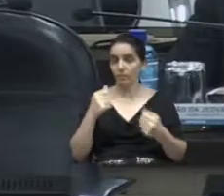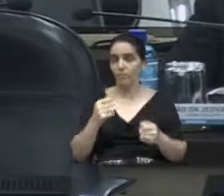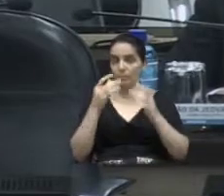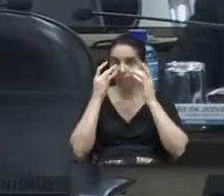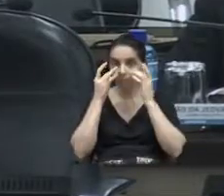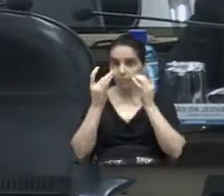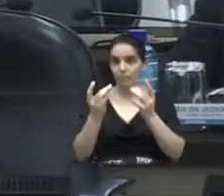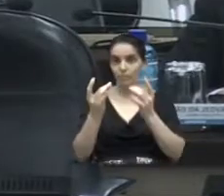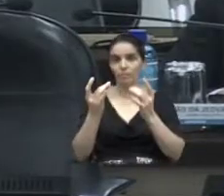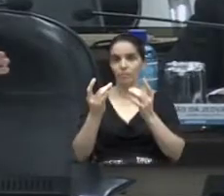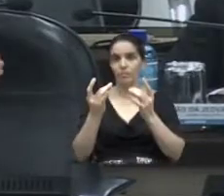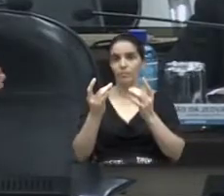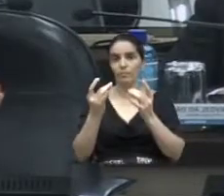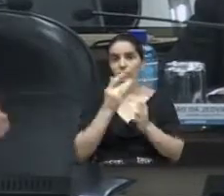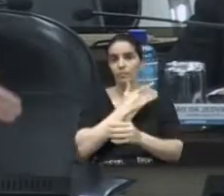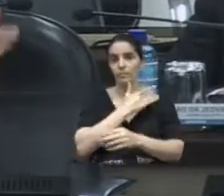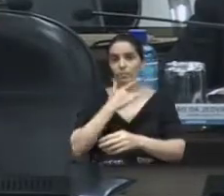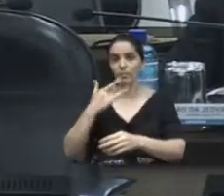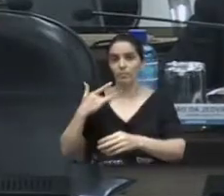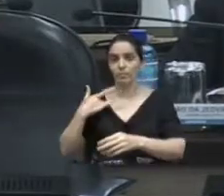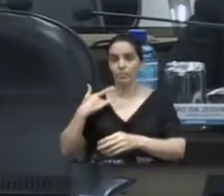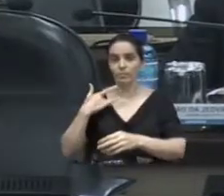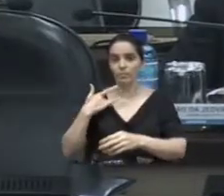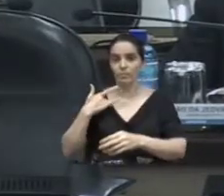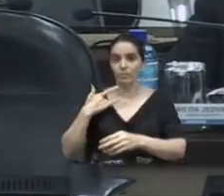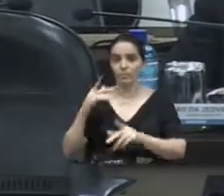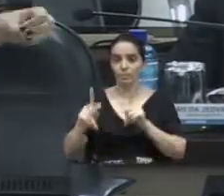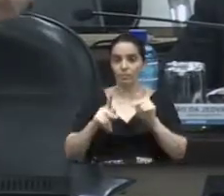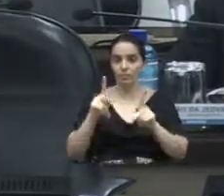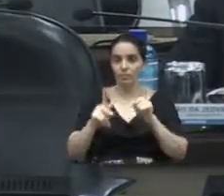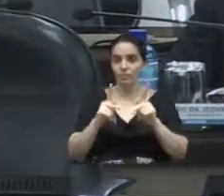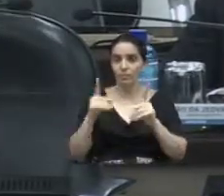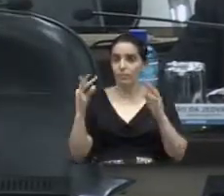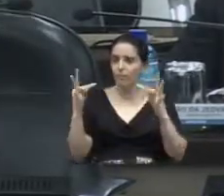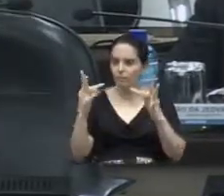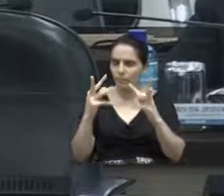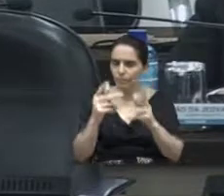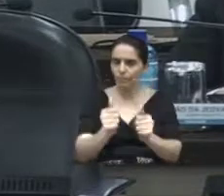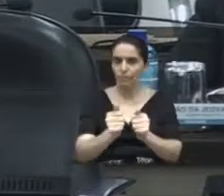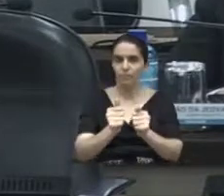forma direta, não é nem indireta. Eu acho que